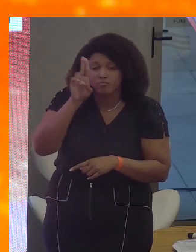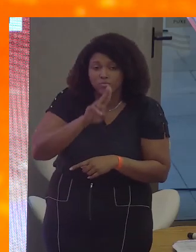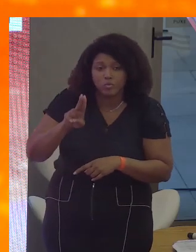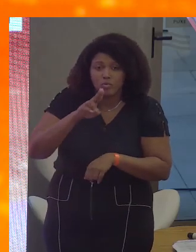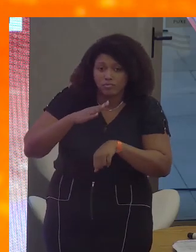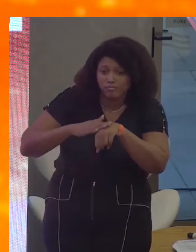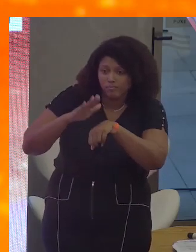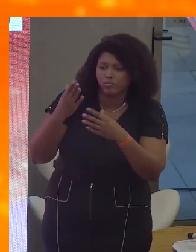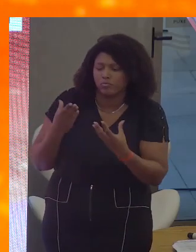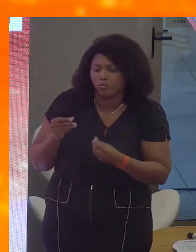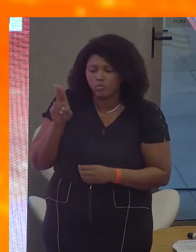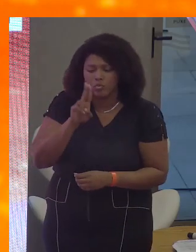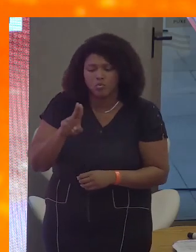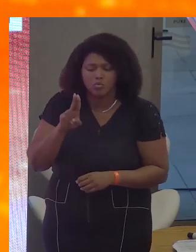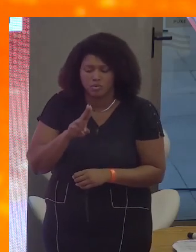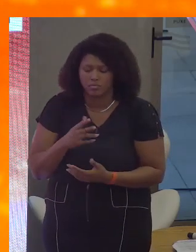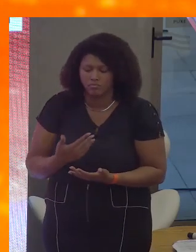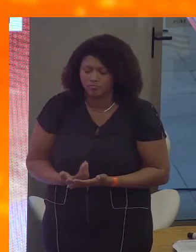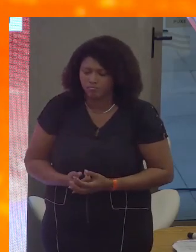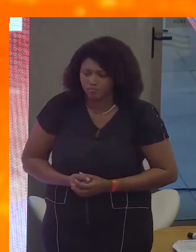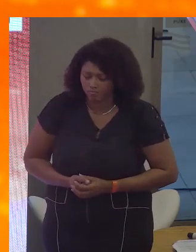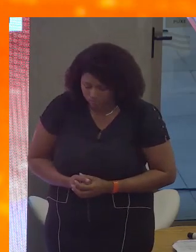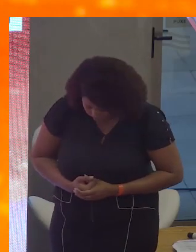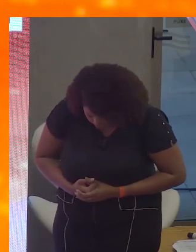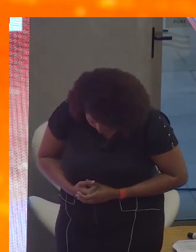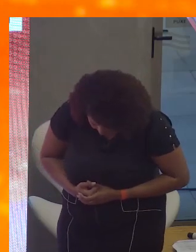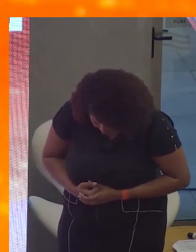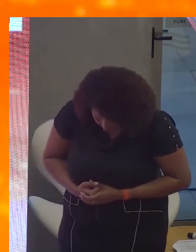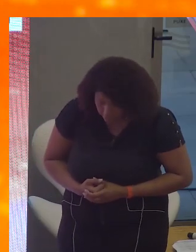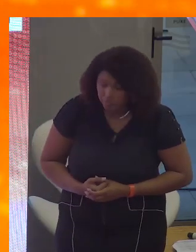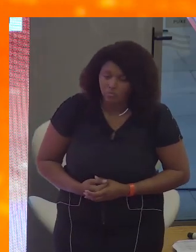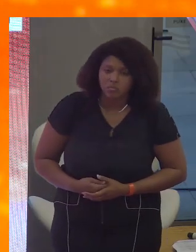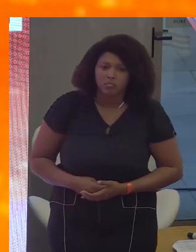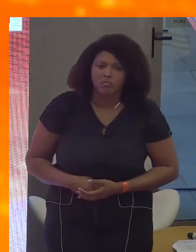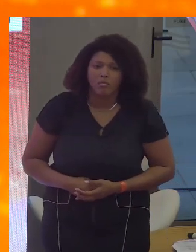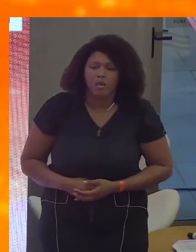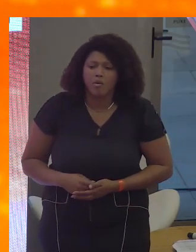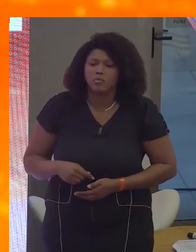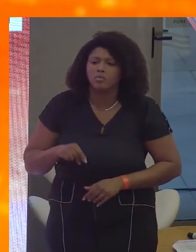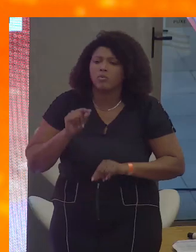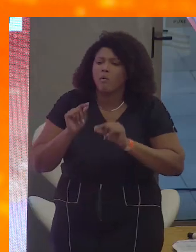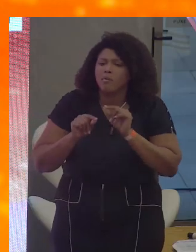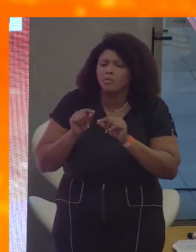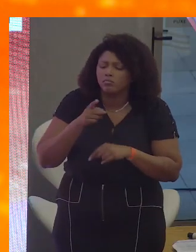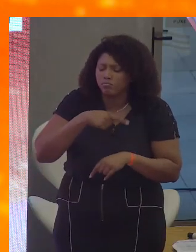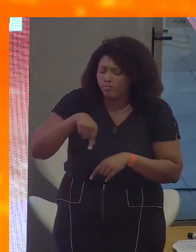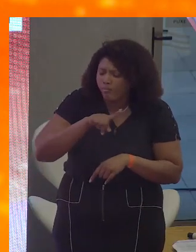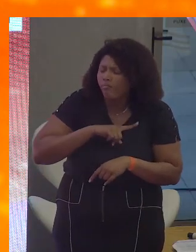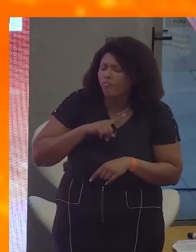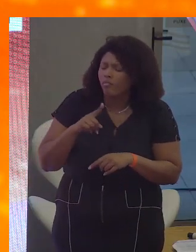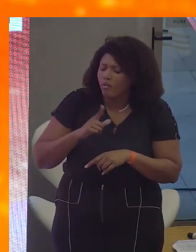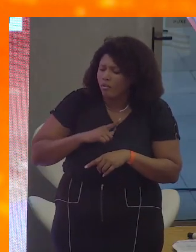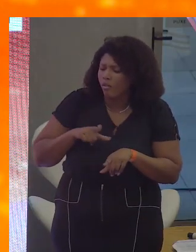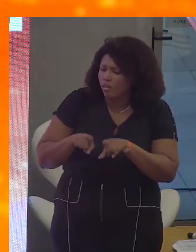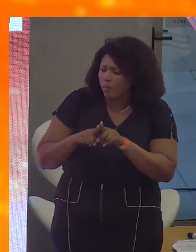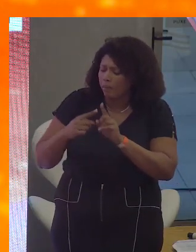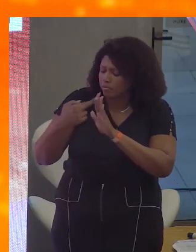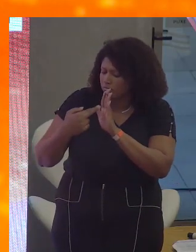produtos à base de substâncias bioativas. Tá? E o que a gente tem também com relação a esses